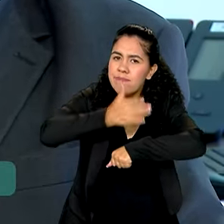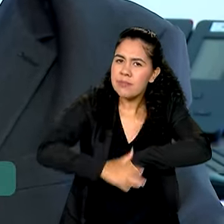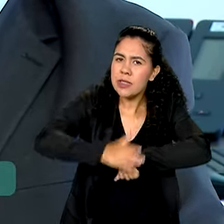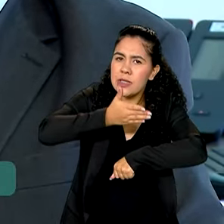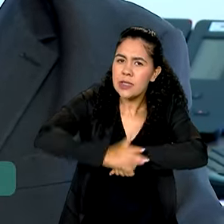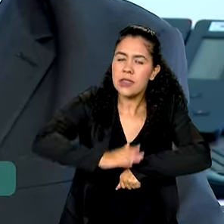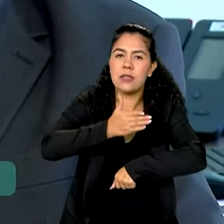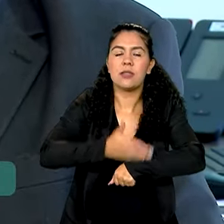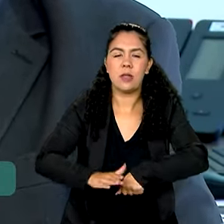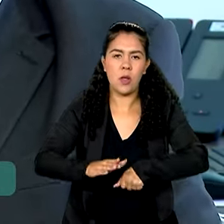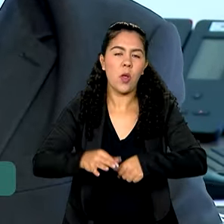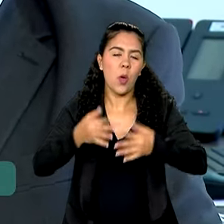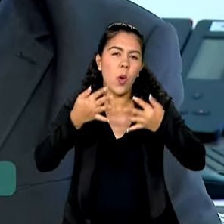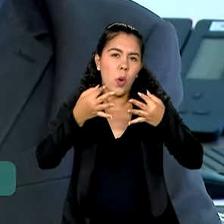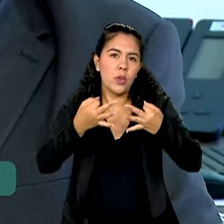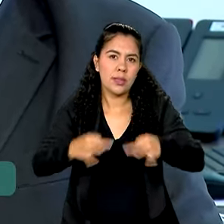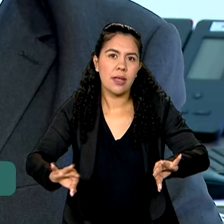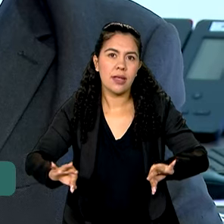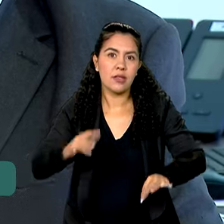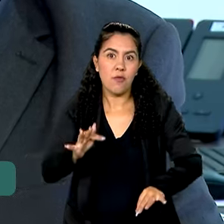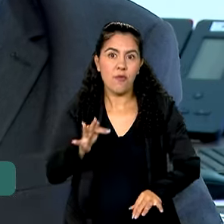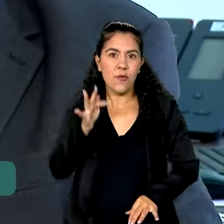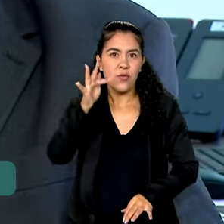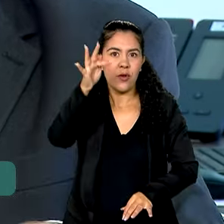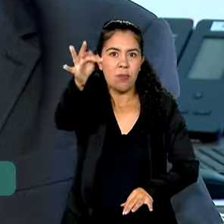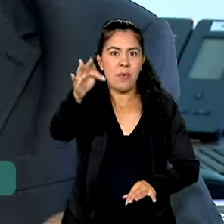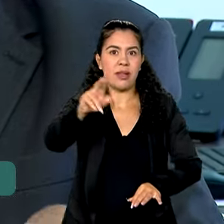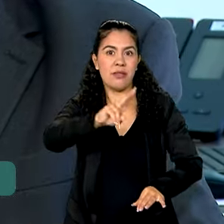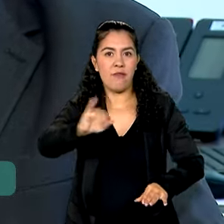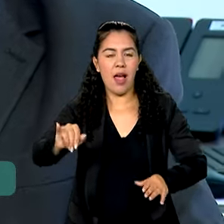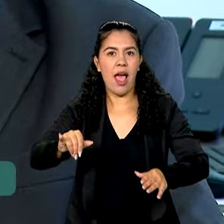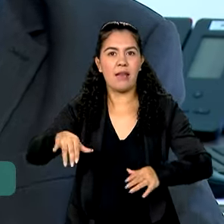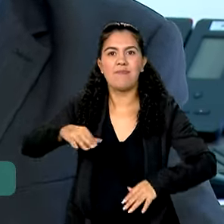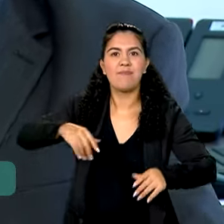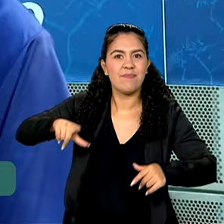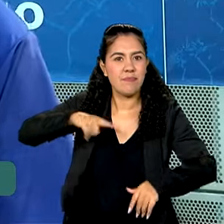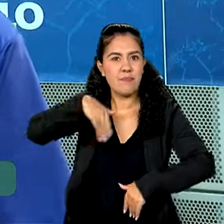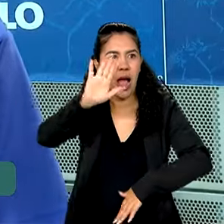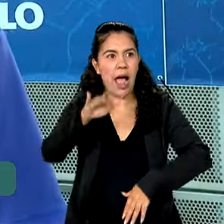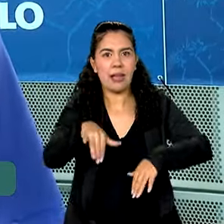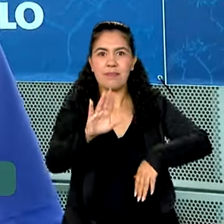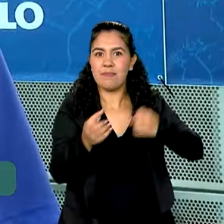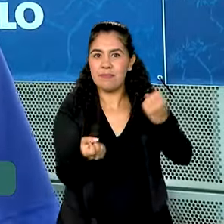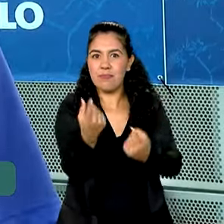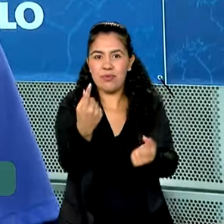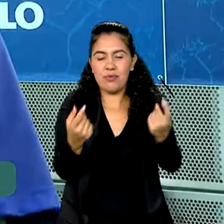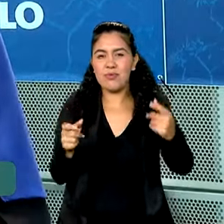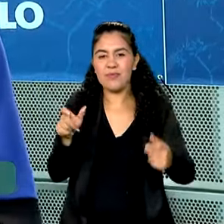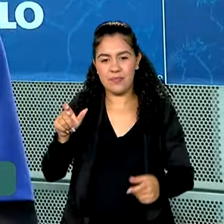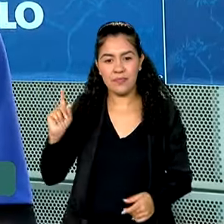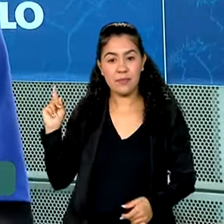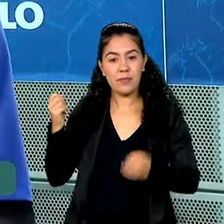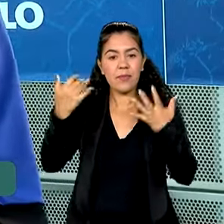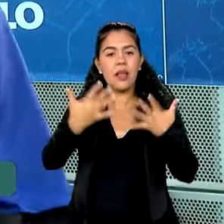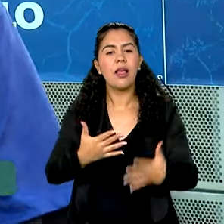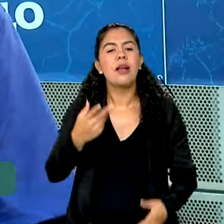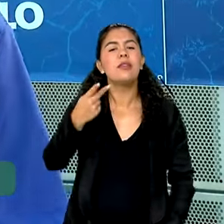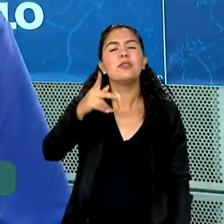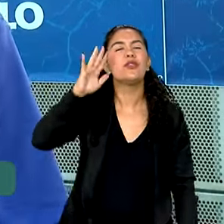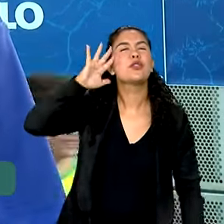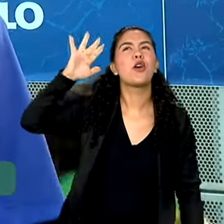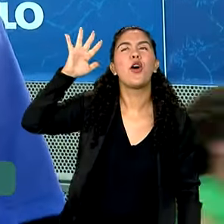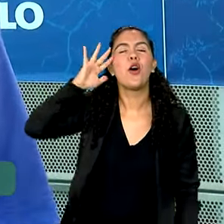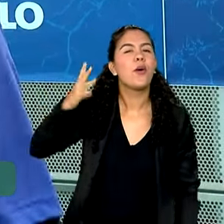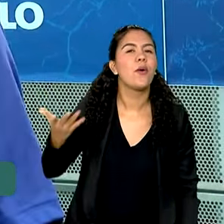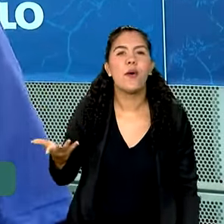certeza isso vai desaguar futuramente no alto rendimento, nós não temos dúvida disso. E nessa área aí do skate, qual que é o maior sonho aí da sua vida?